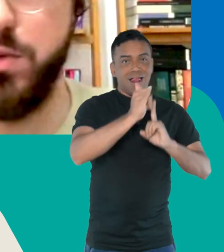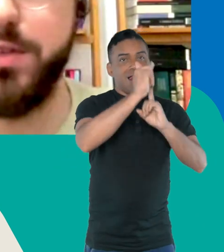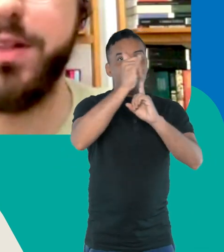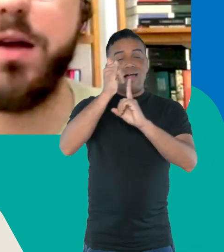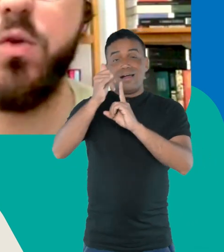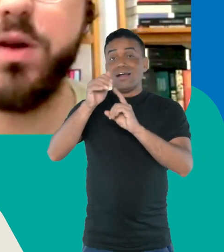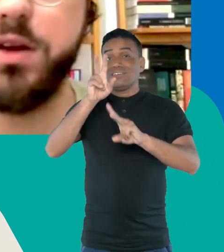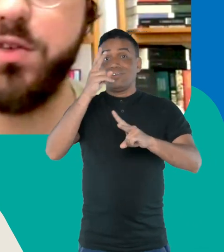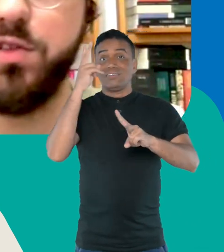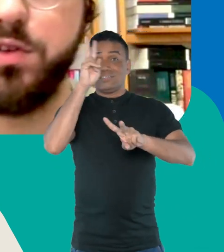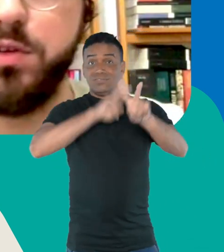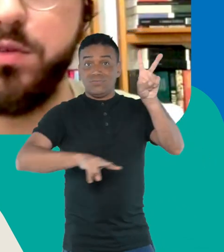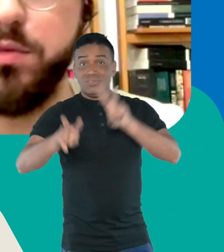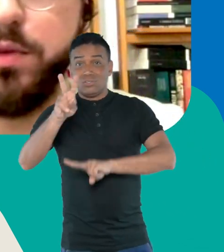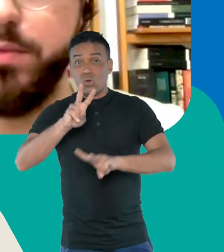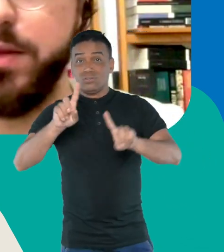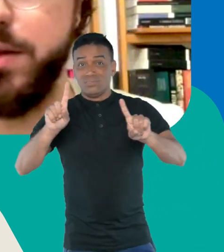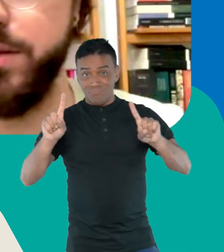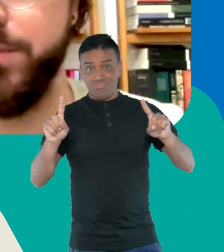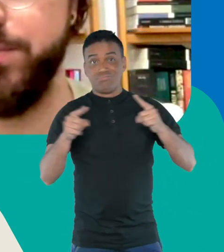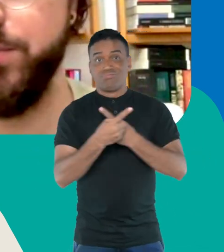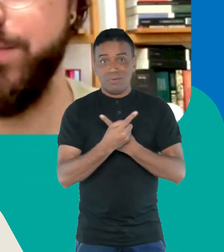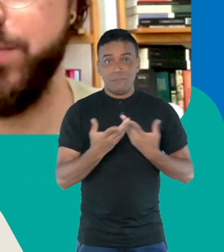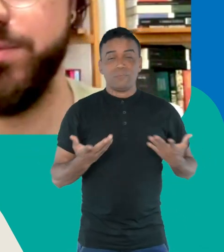vezes, visões antagônicas de